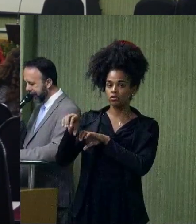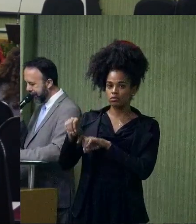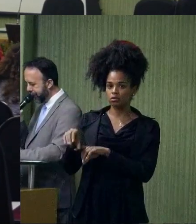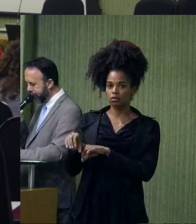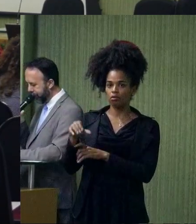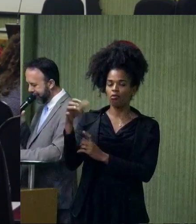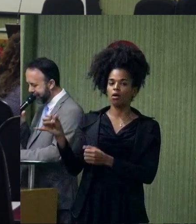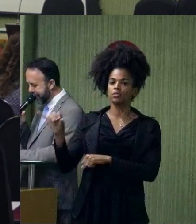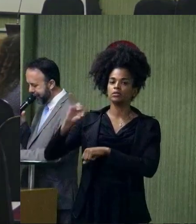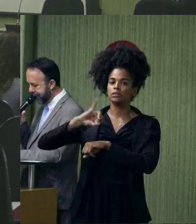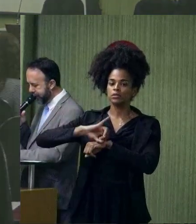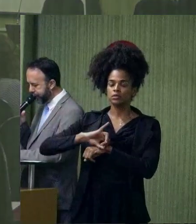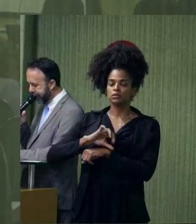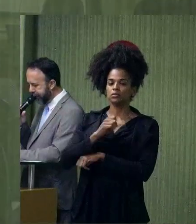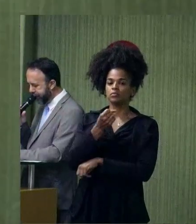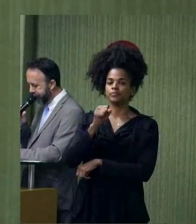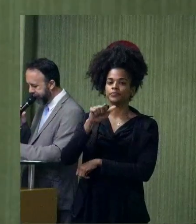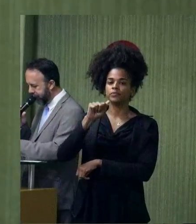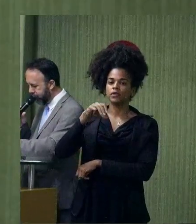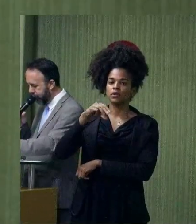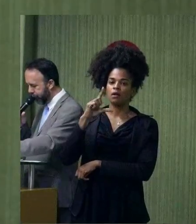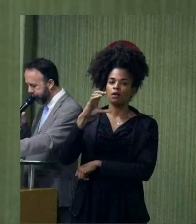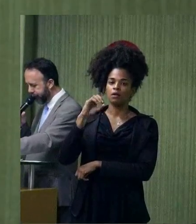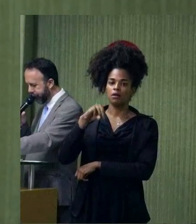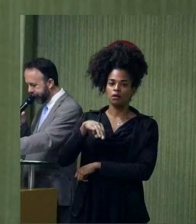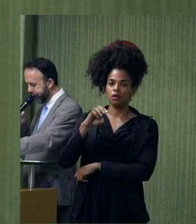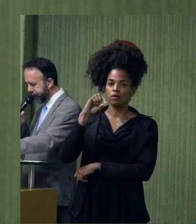ABD Azis isma